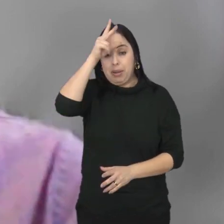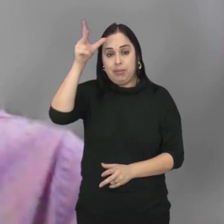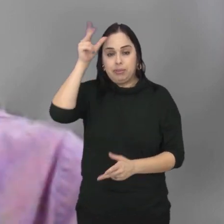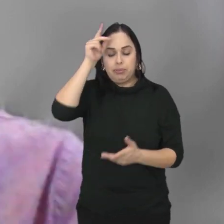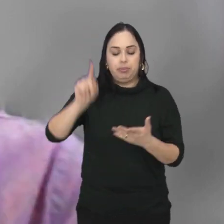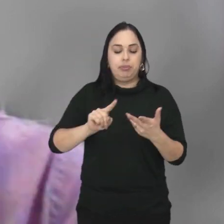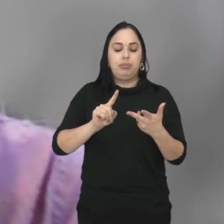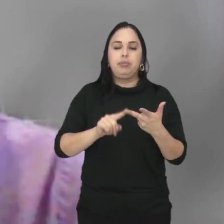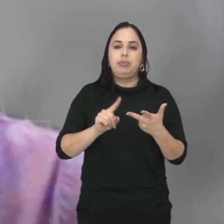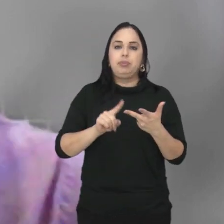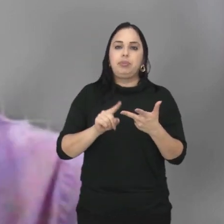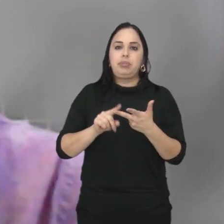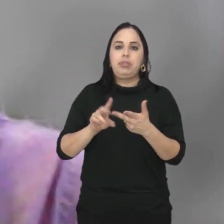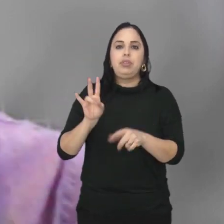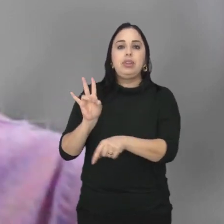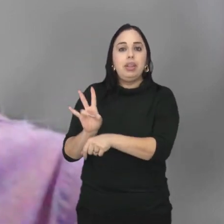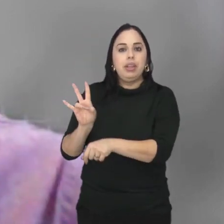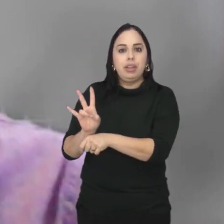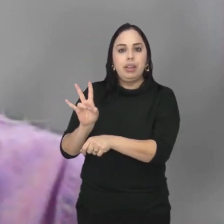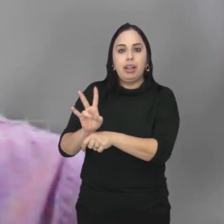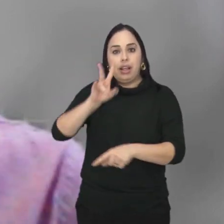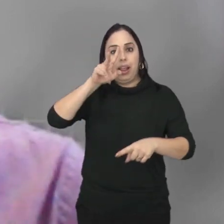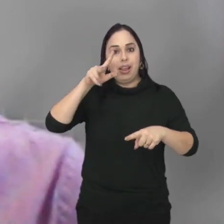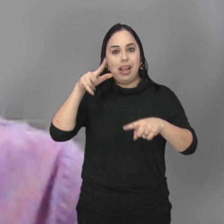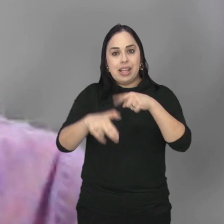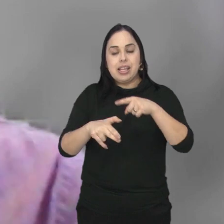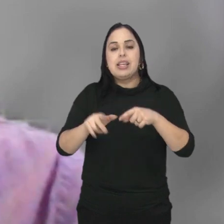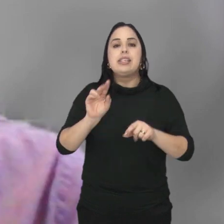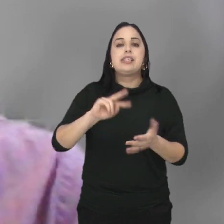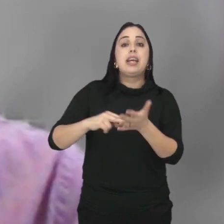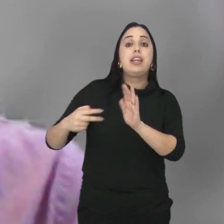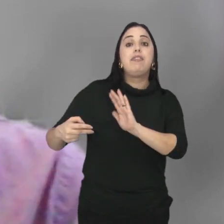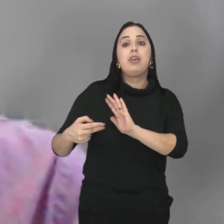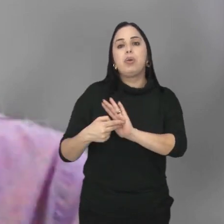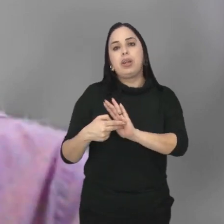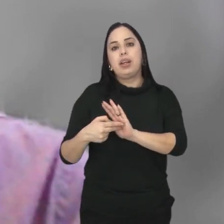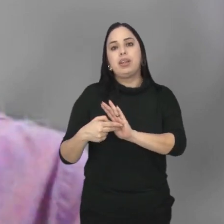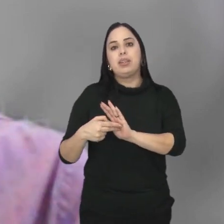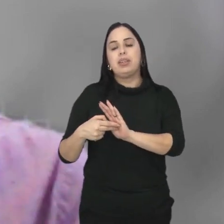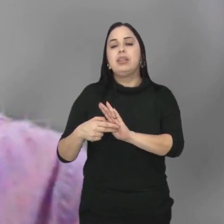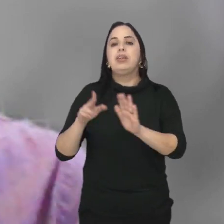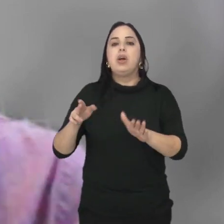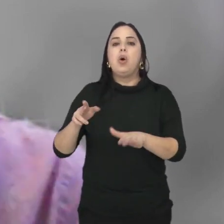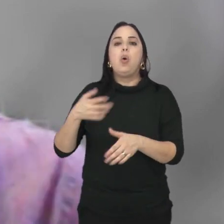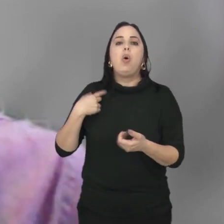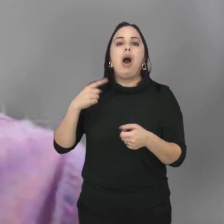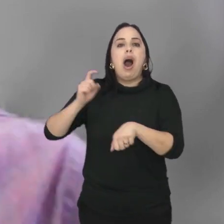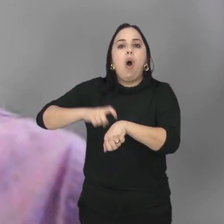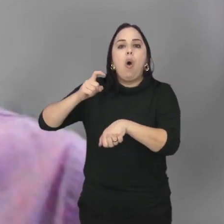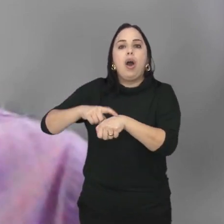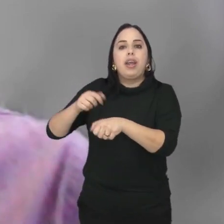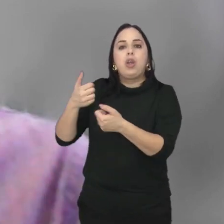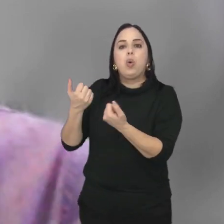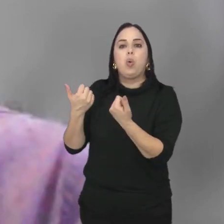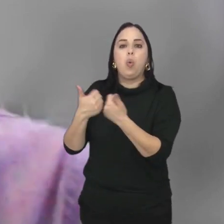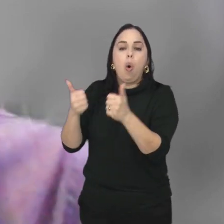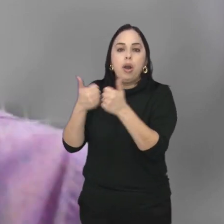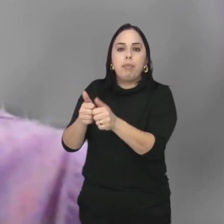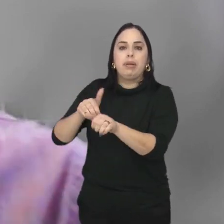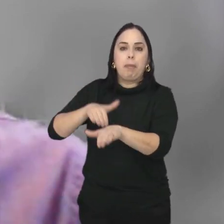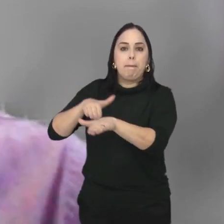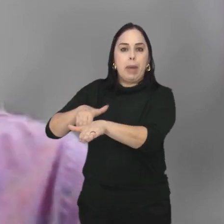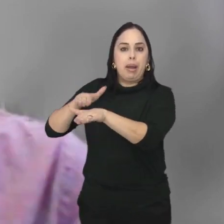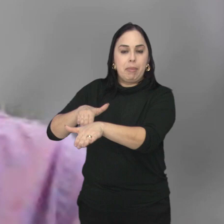e também tem o Wi-Fi com sinal cortado, quer dizer que a gente está recebendo o horário estático, não em tempo real. Então